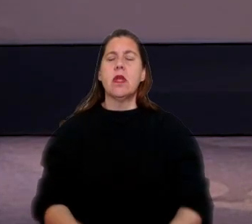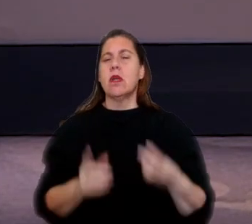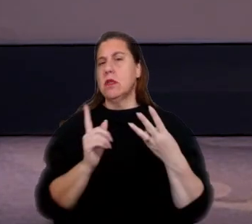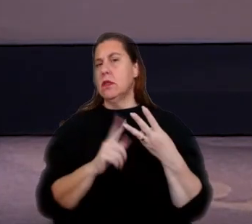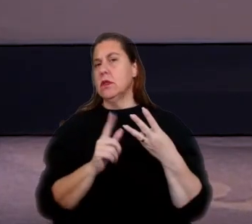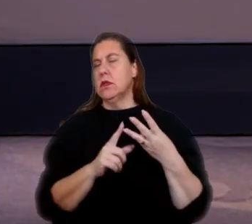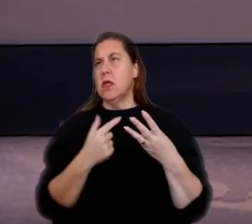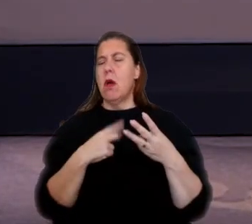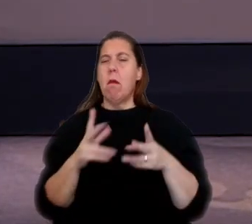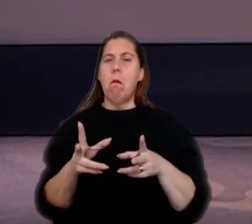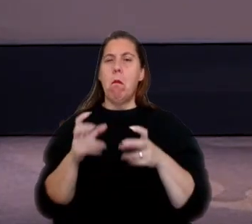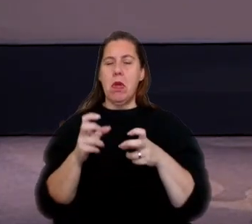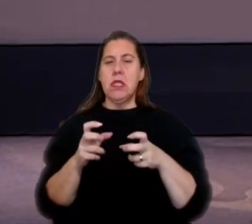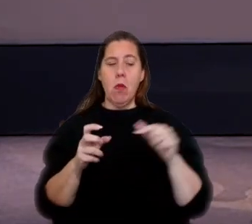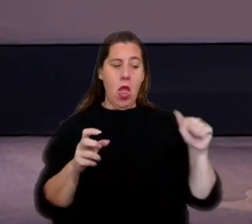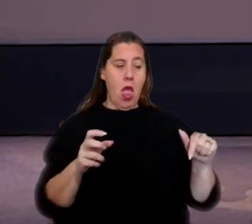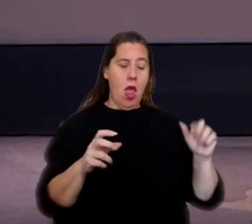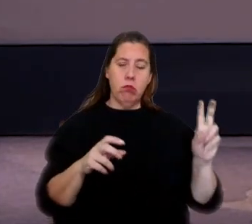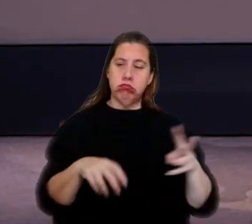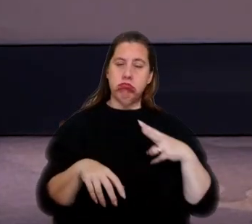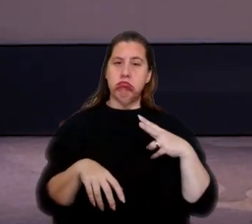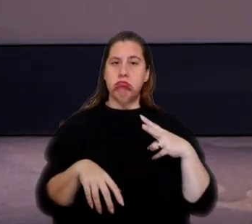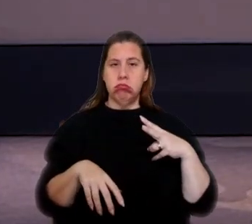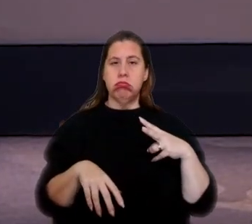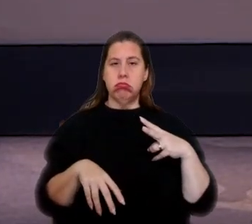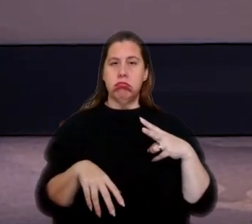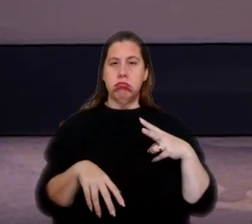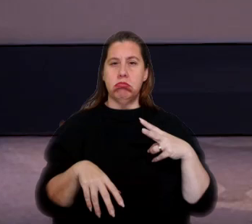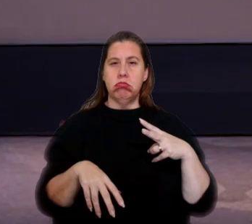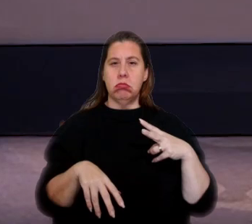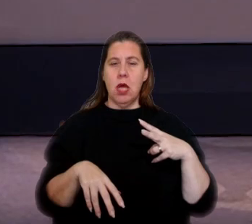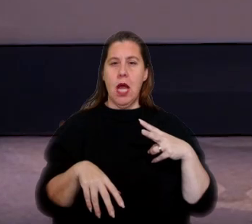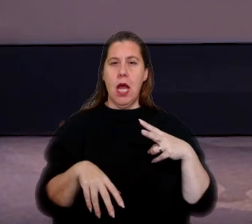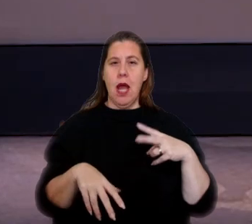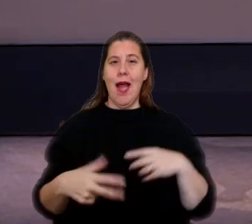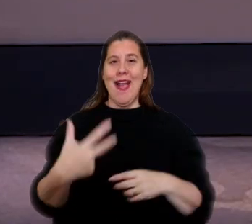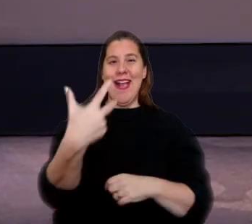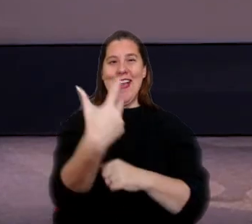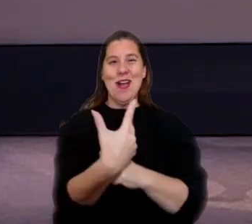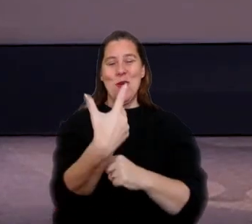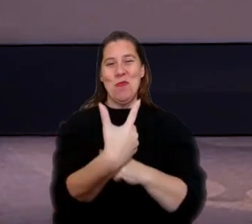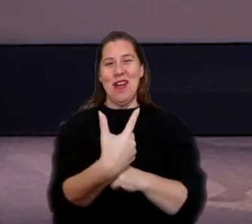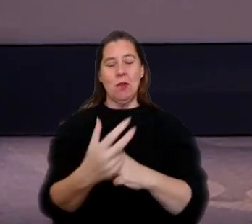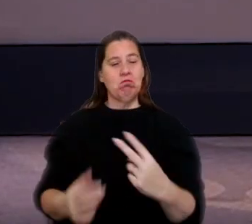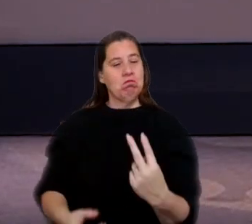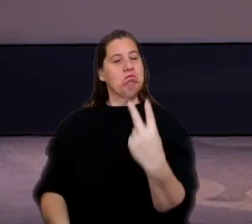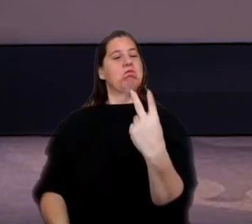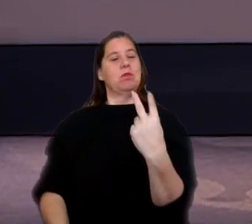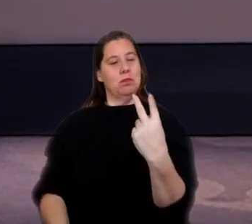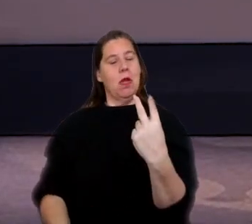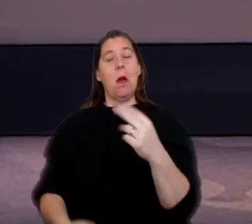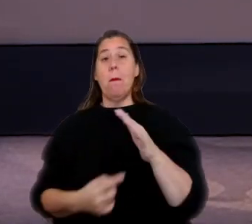ou não, mas tem dois momentos que eu percebo o olhar do Léo dirigindo-se a nós, à câmera. No momento, por